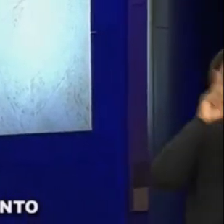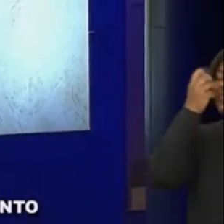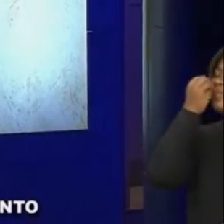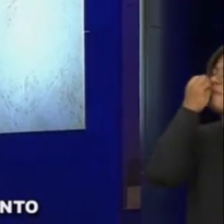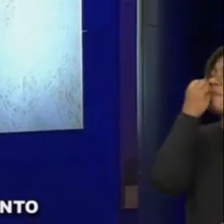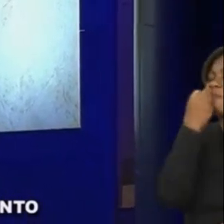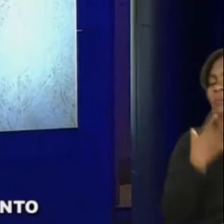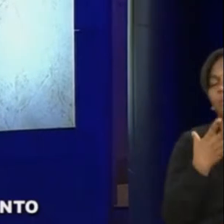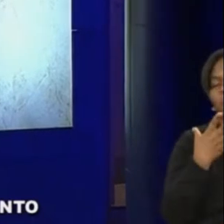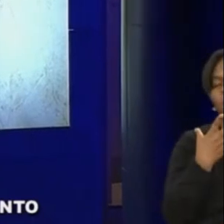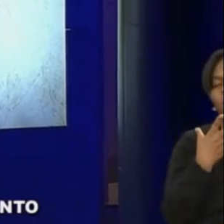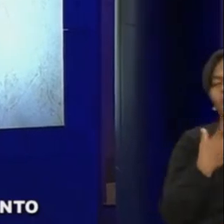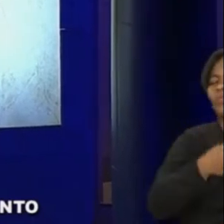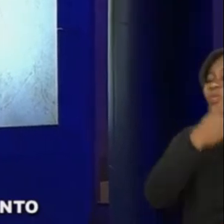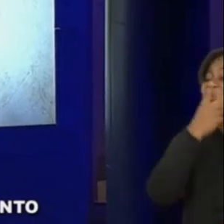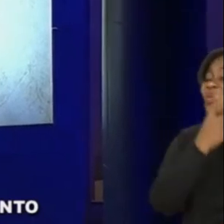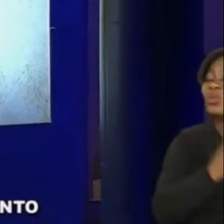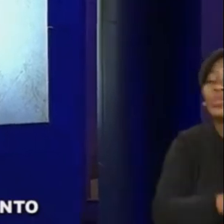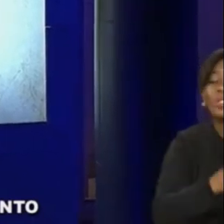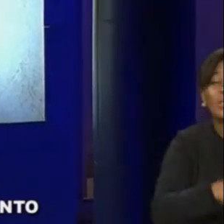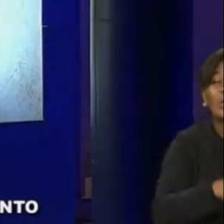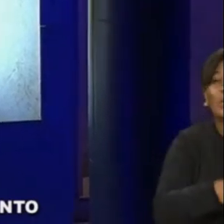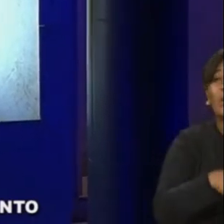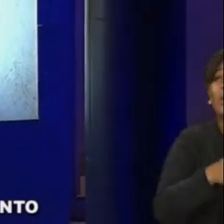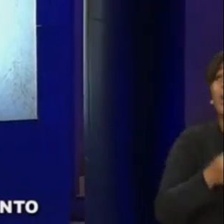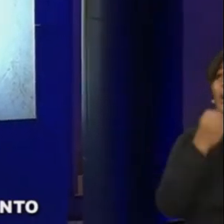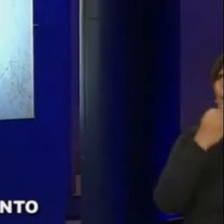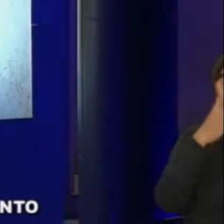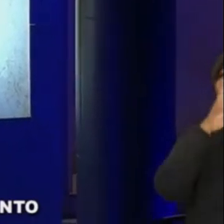ele é bom o tempo todo ele é bom,